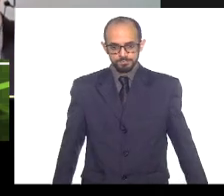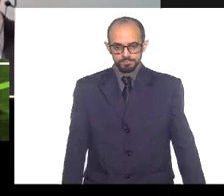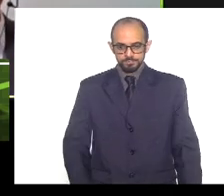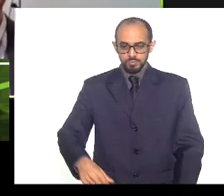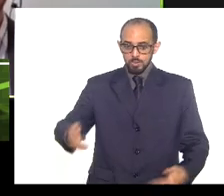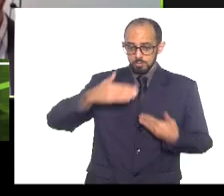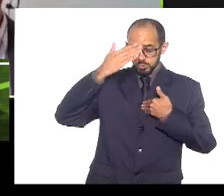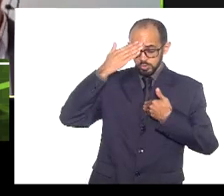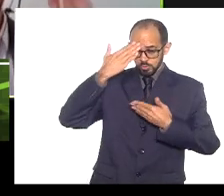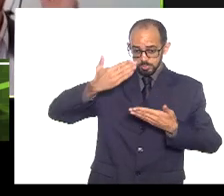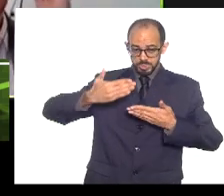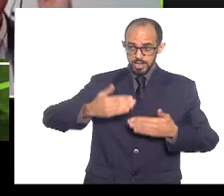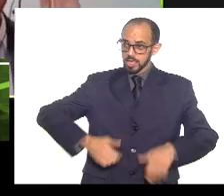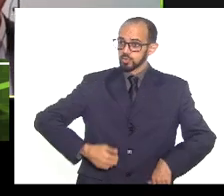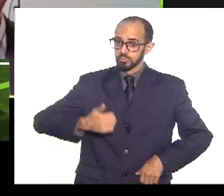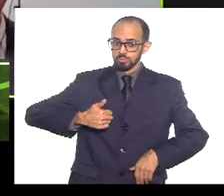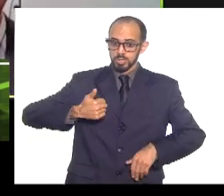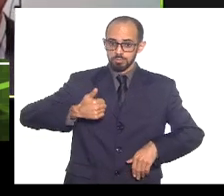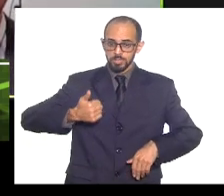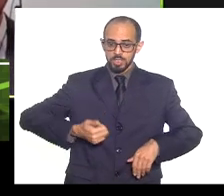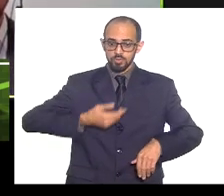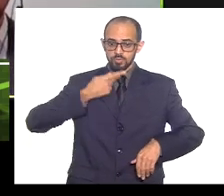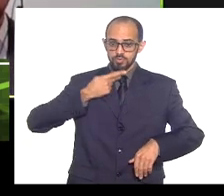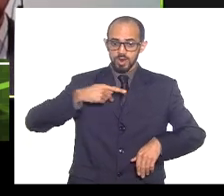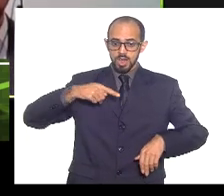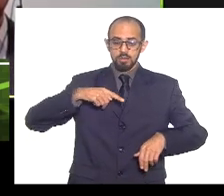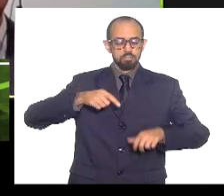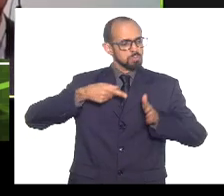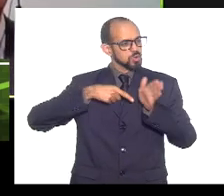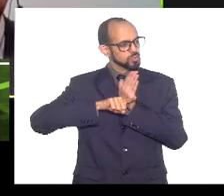Muito obrigado. Poderia primeiramente confirmar que me ouvem, ouvem bem,